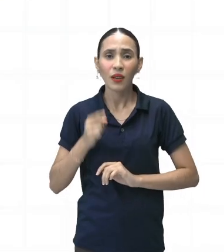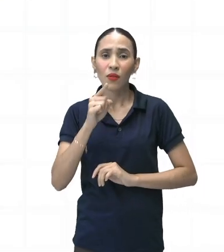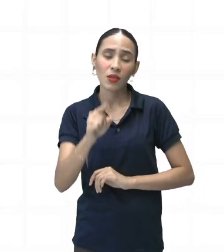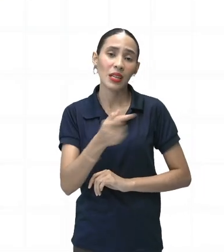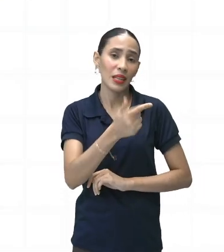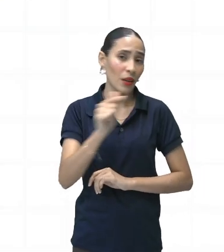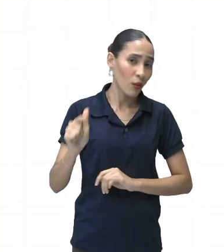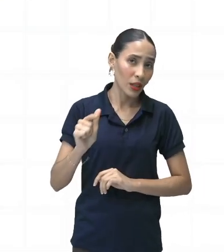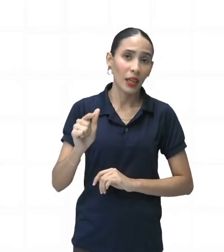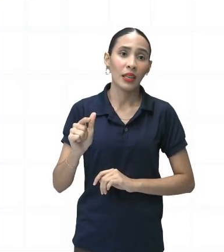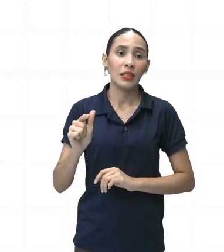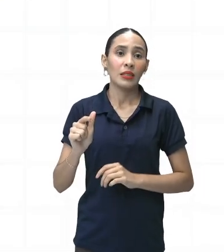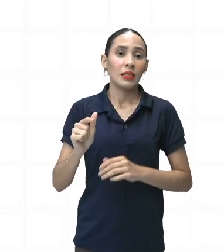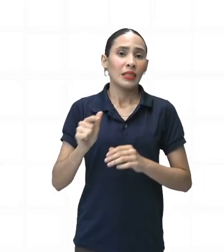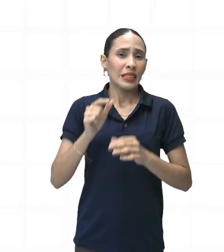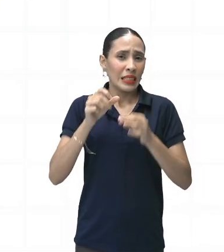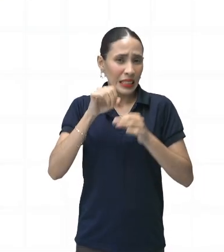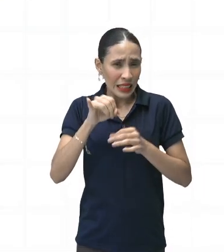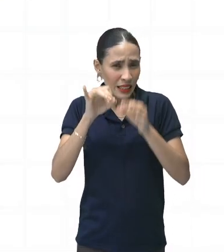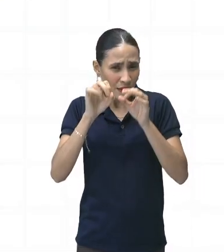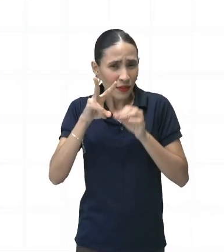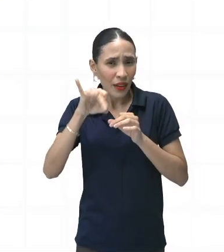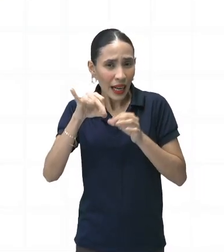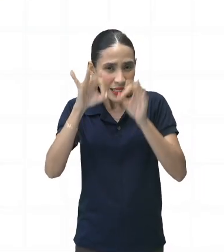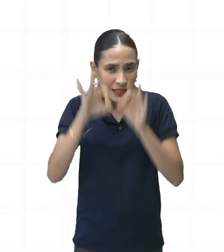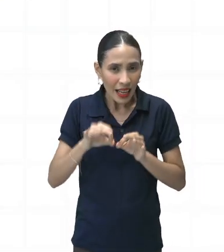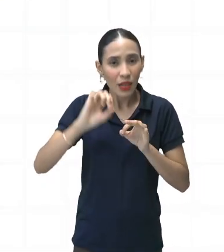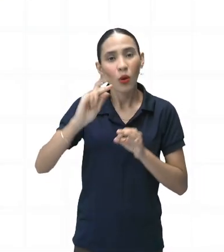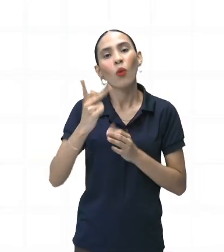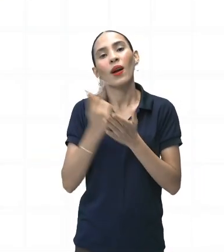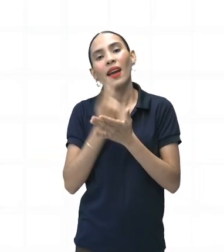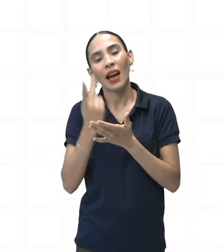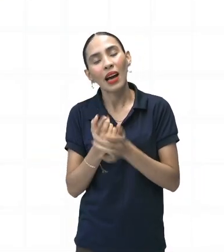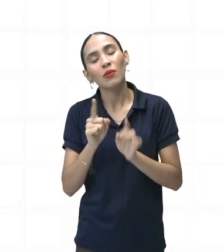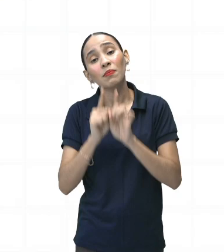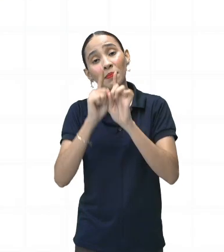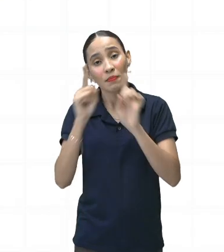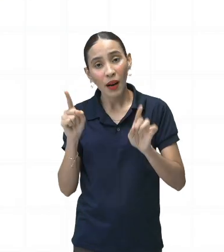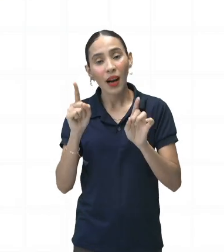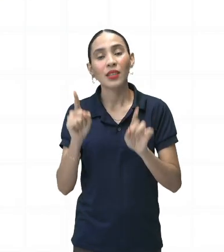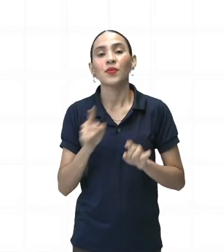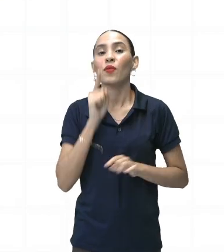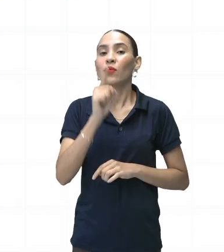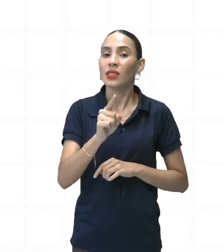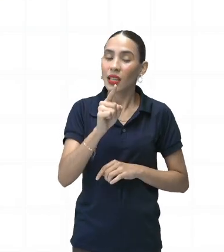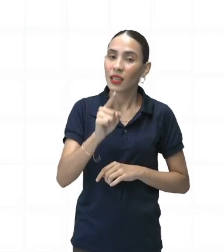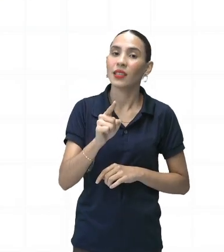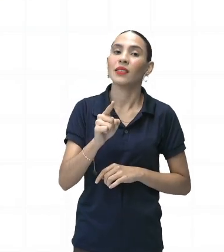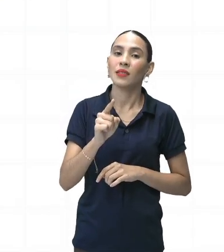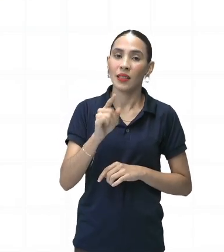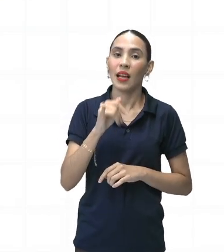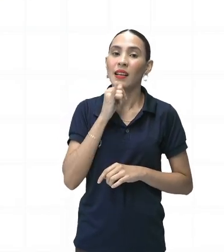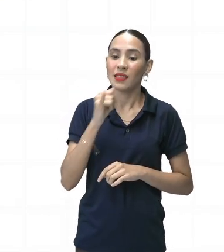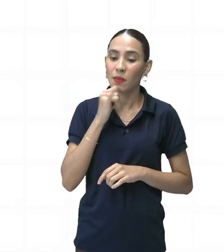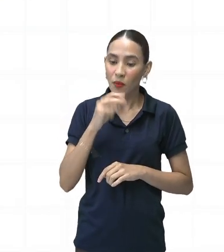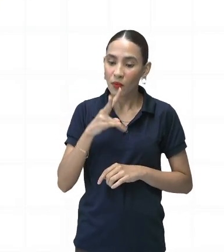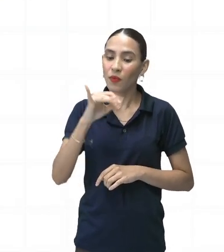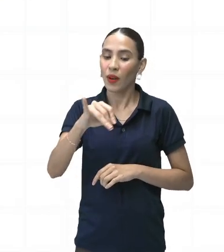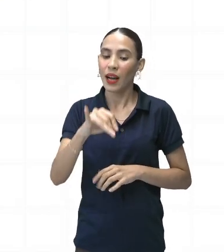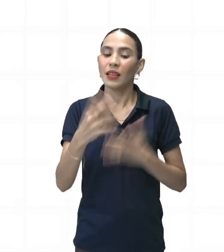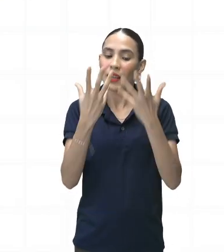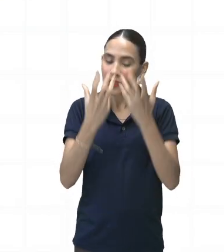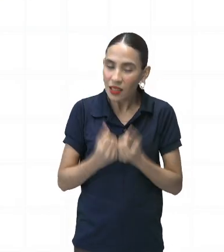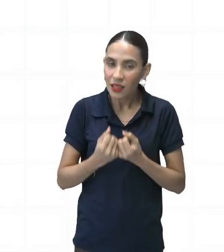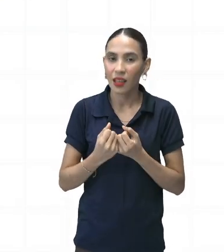tenha garantias que vai dar certo ou errado, mas, de certa forma, você paga por isso, você, de